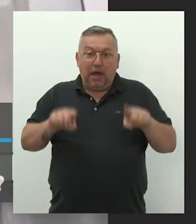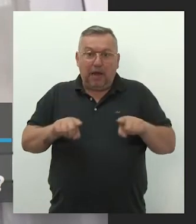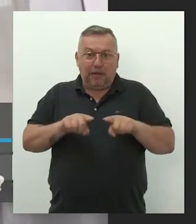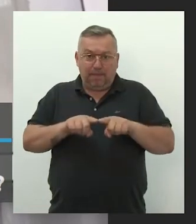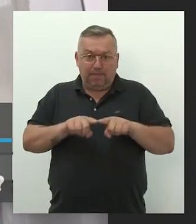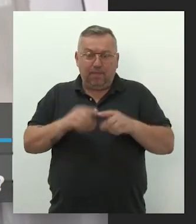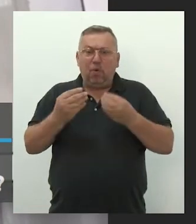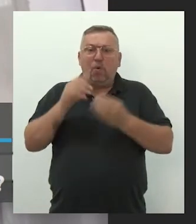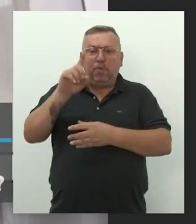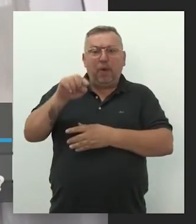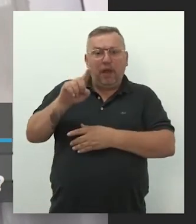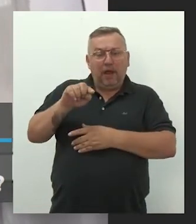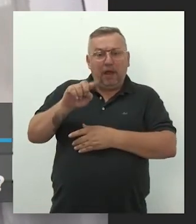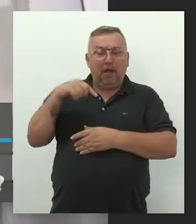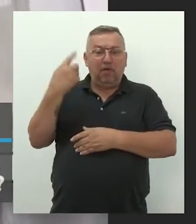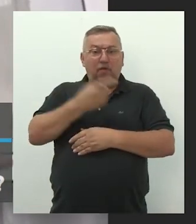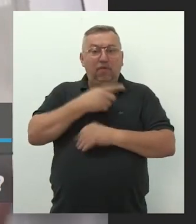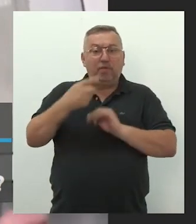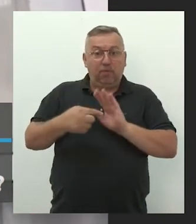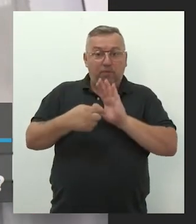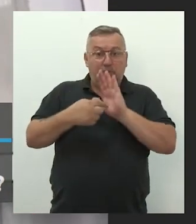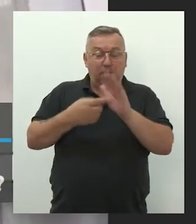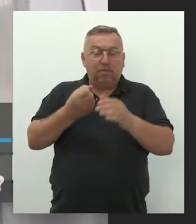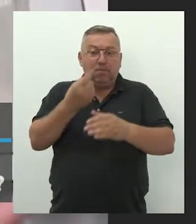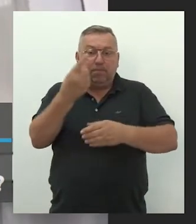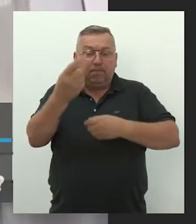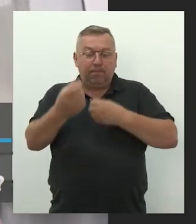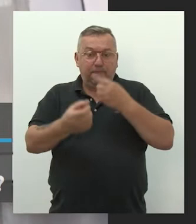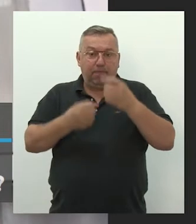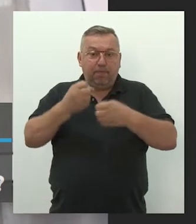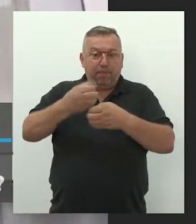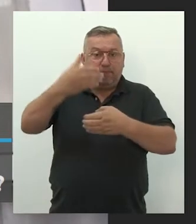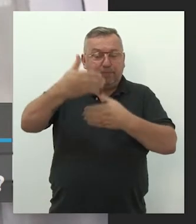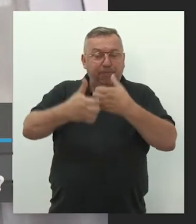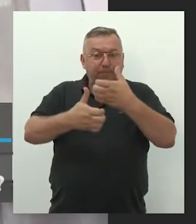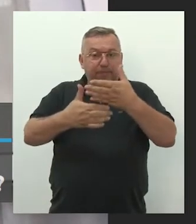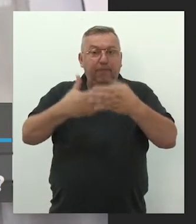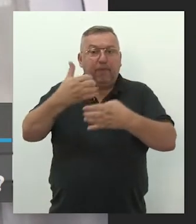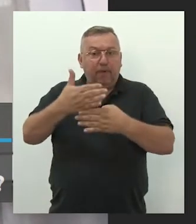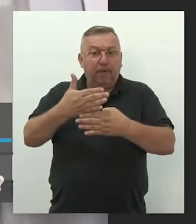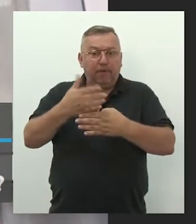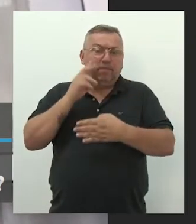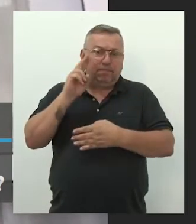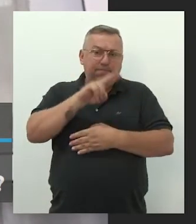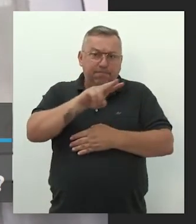funcionar? Nós vamos apresentar alguns slides com as frases para vocês